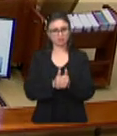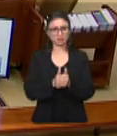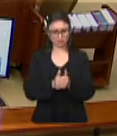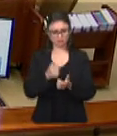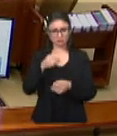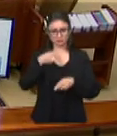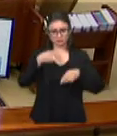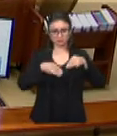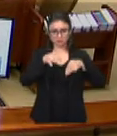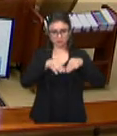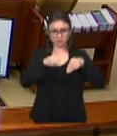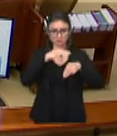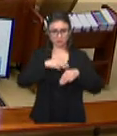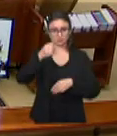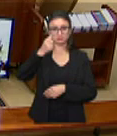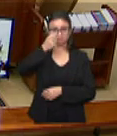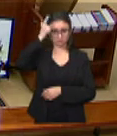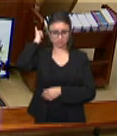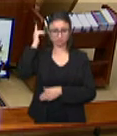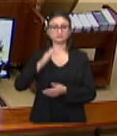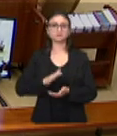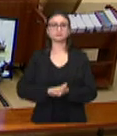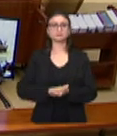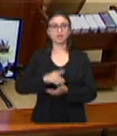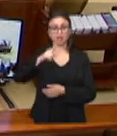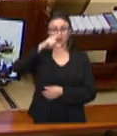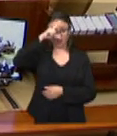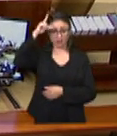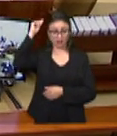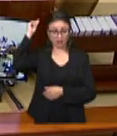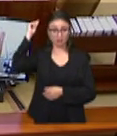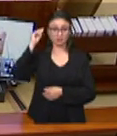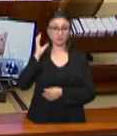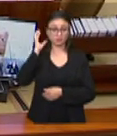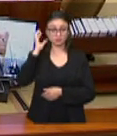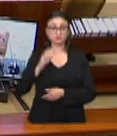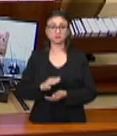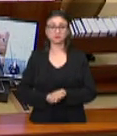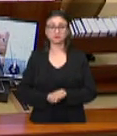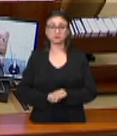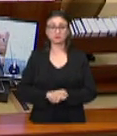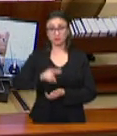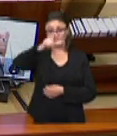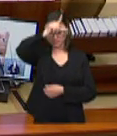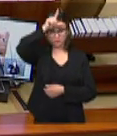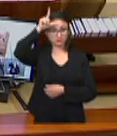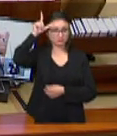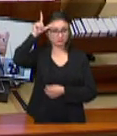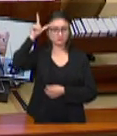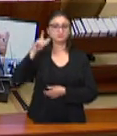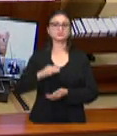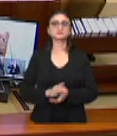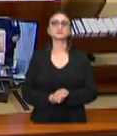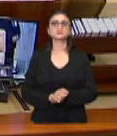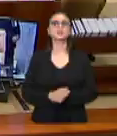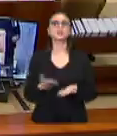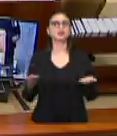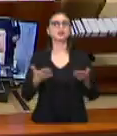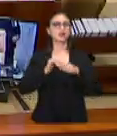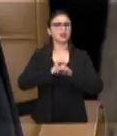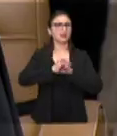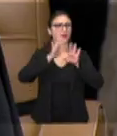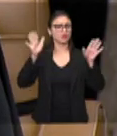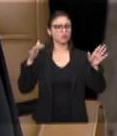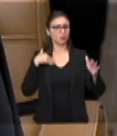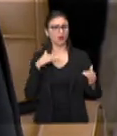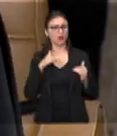Moraes. Ministra Carmen Lúcia. De acordo, presidente. Ministro Lewandowski. Com os esclarecimentos que foram feitos agora em plenário,